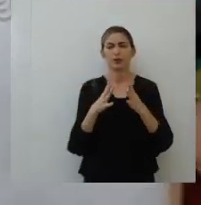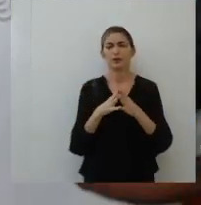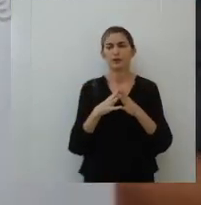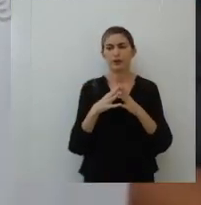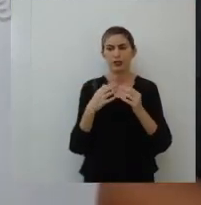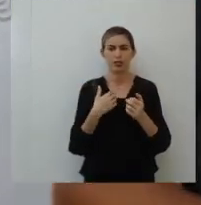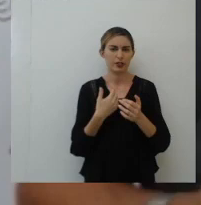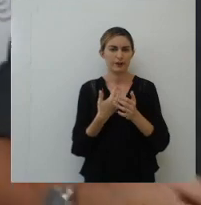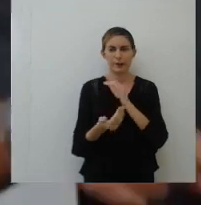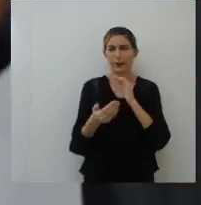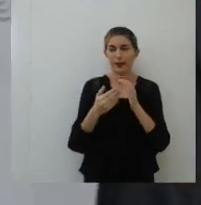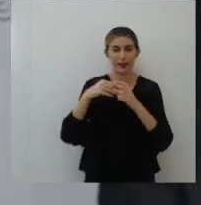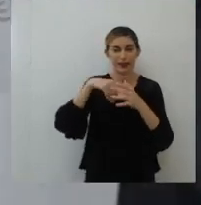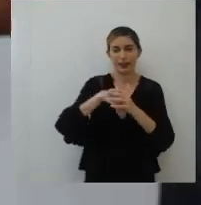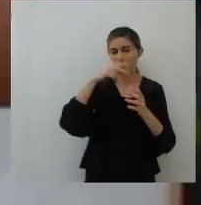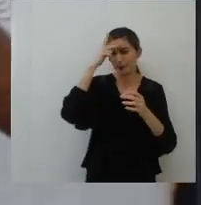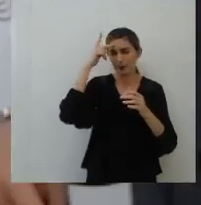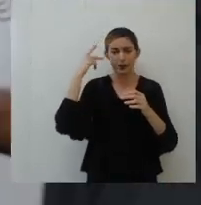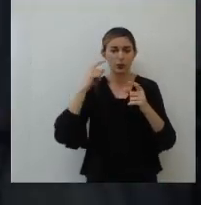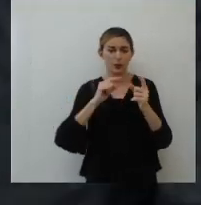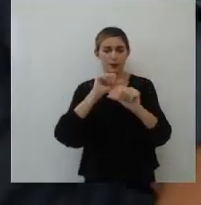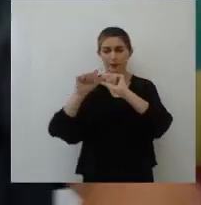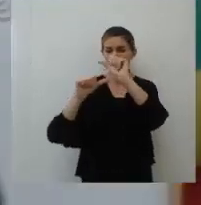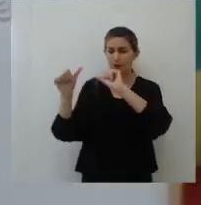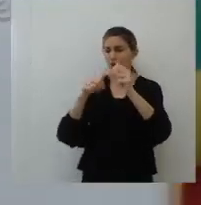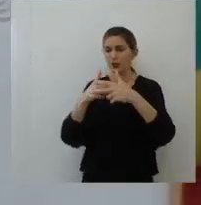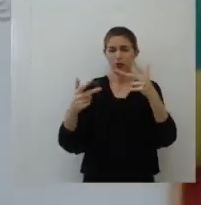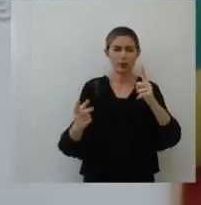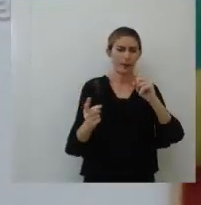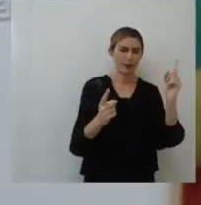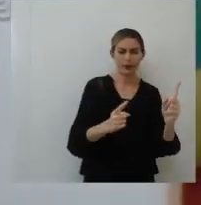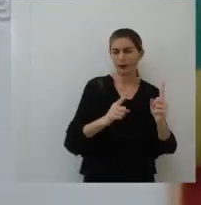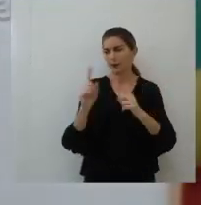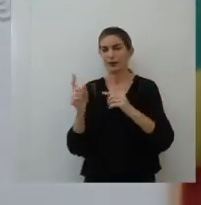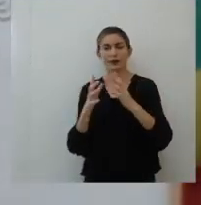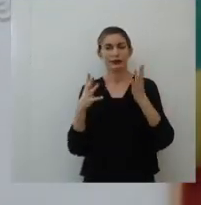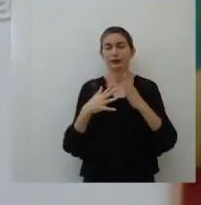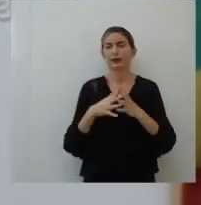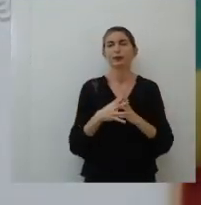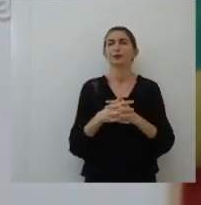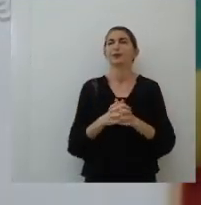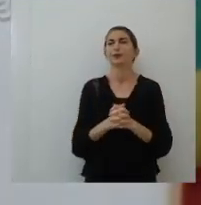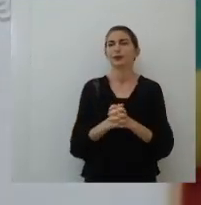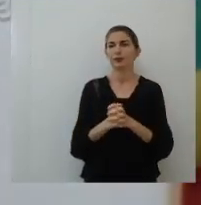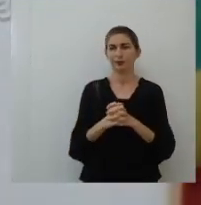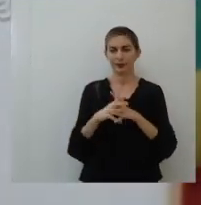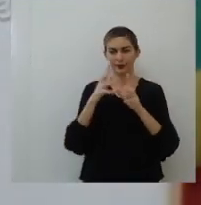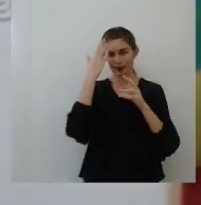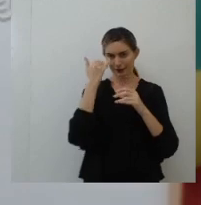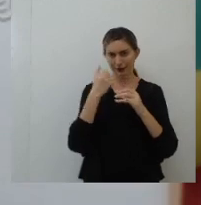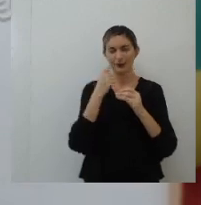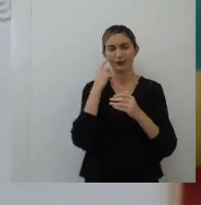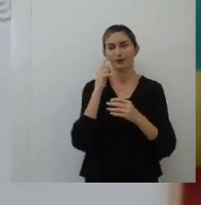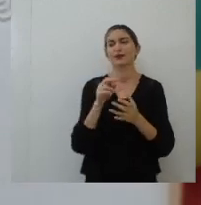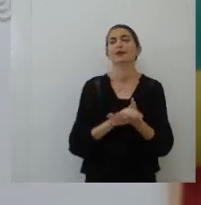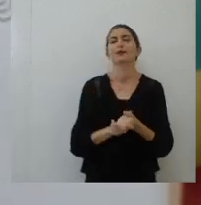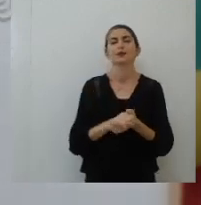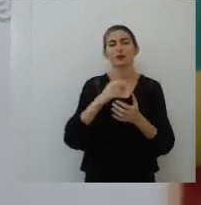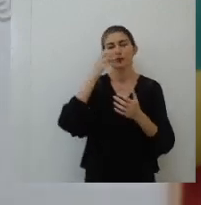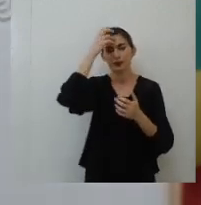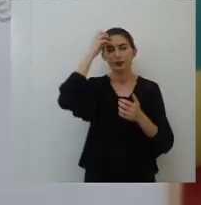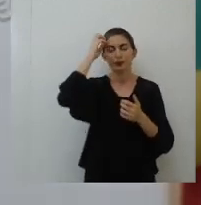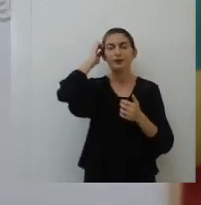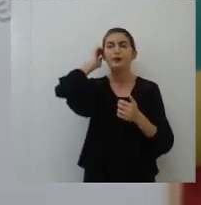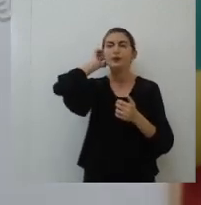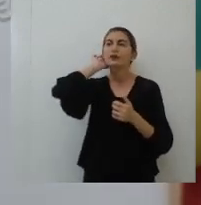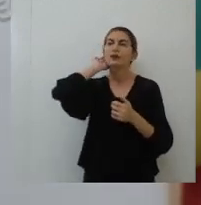gente fica perdido no estúdio, gente. O pessoal fica mandando a gente mudar as coisas. A gente tem pra cá, pronto, tá certo? Quem sabe faz ao vivo, viu, meu amigo? É